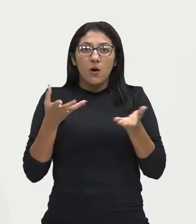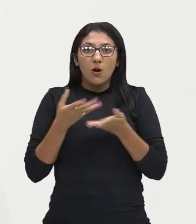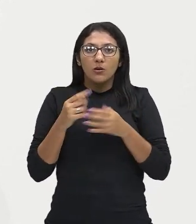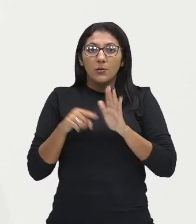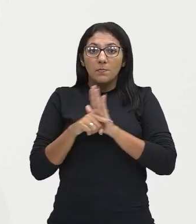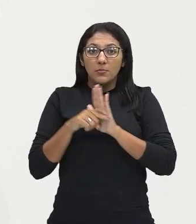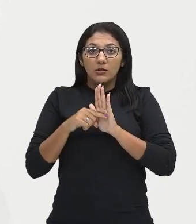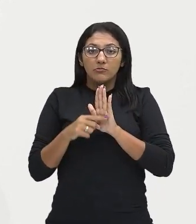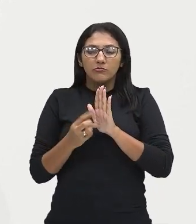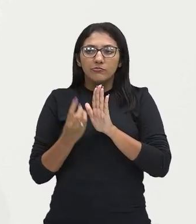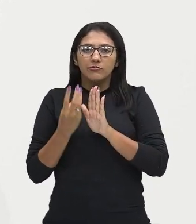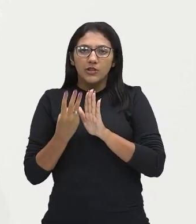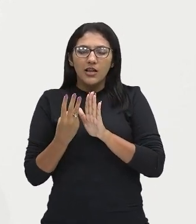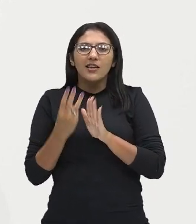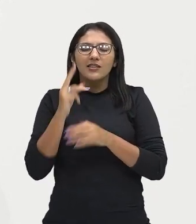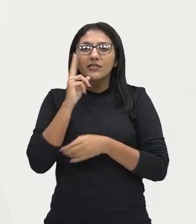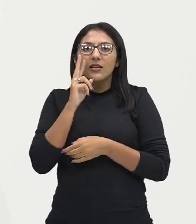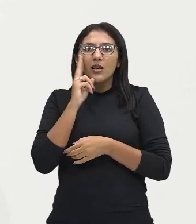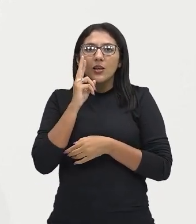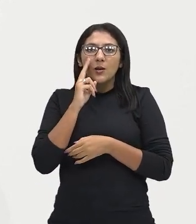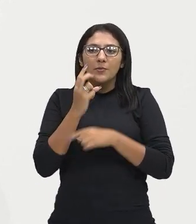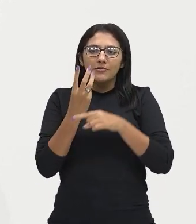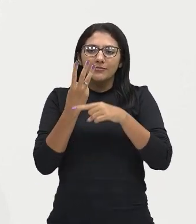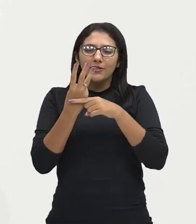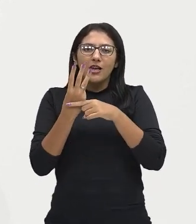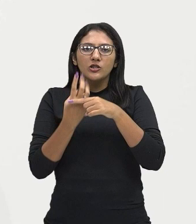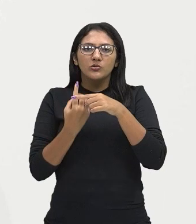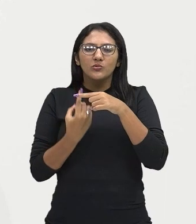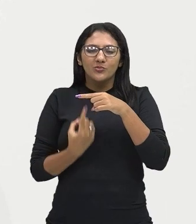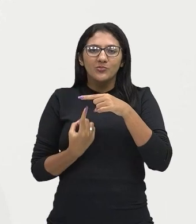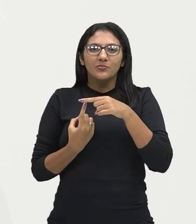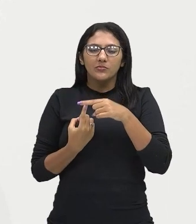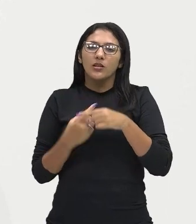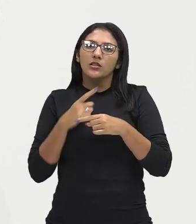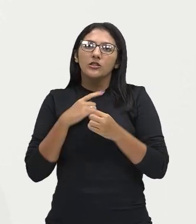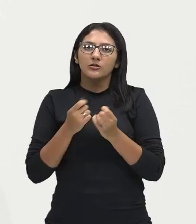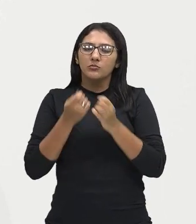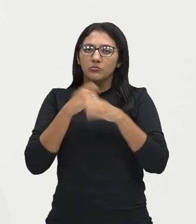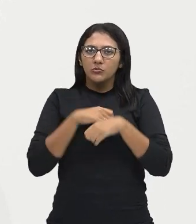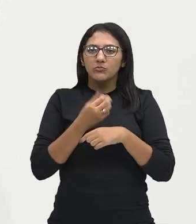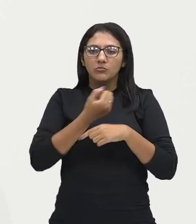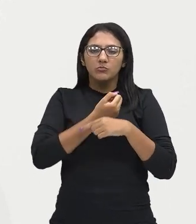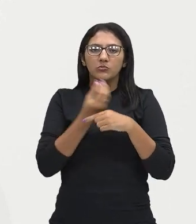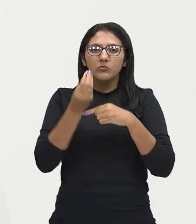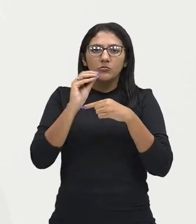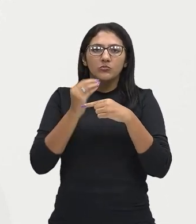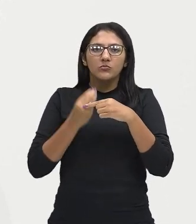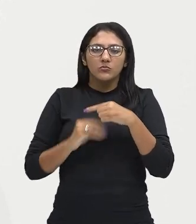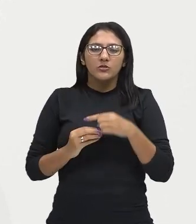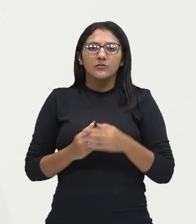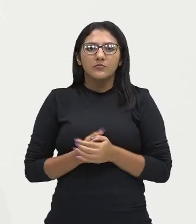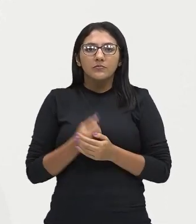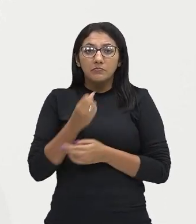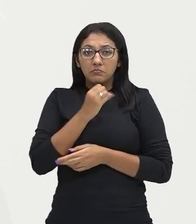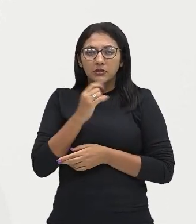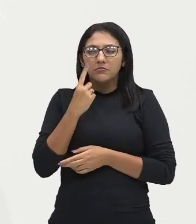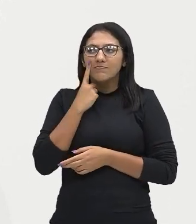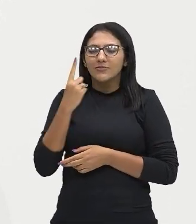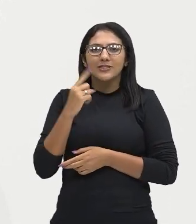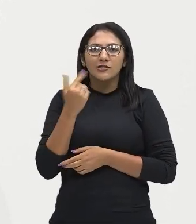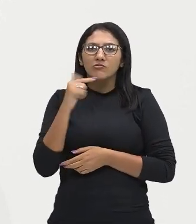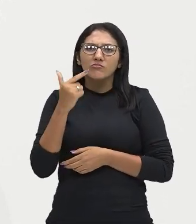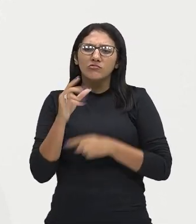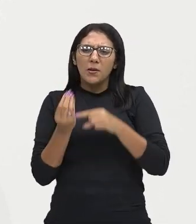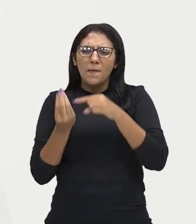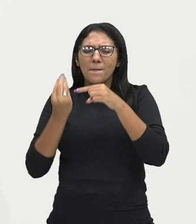1, porque você já aprendeu que todo número pode ser escrito na forma de fração. No nosso caso, como não está aparecendo o